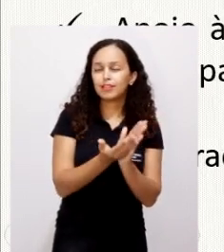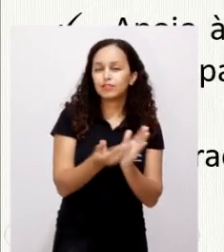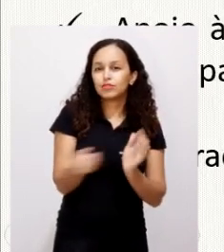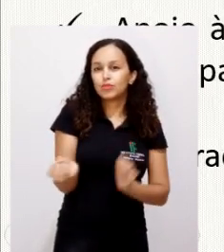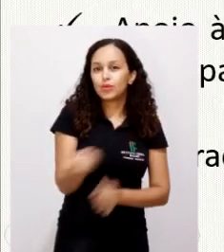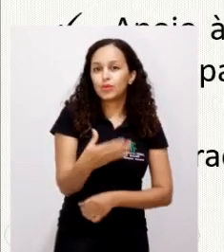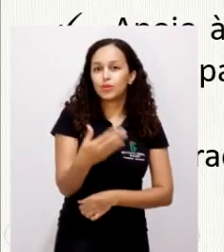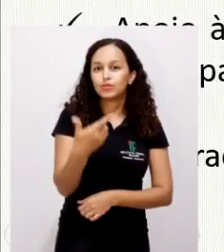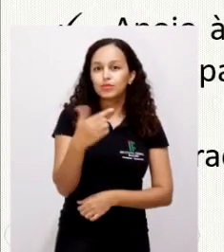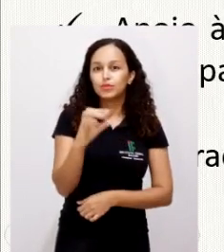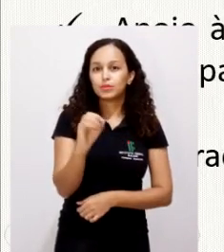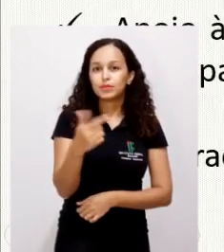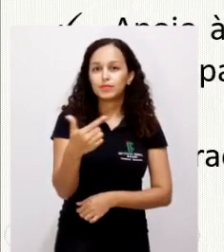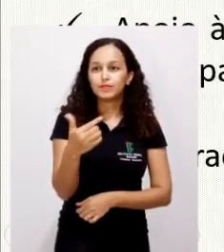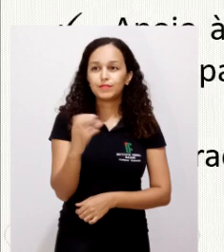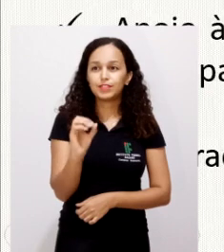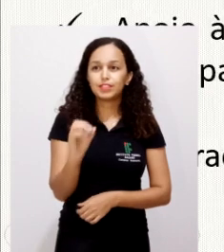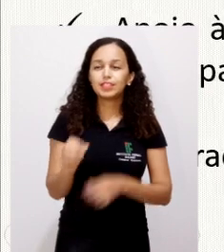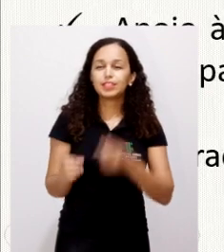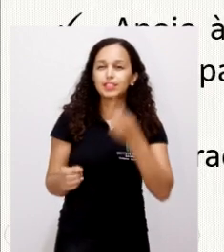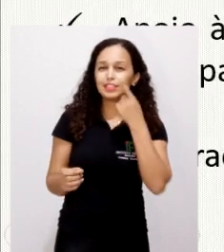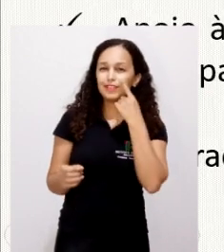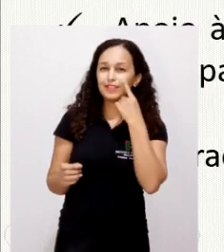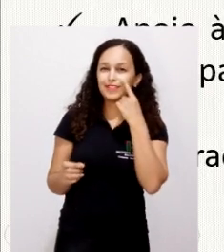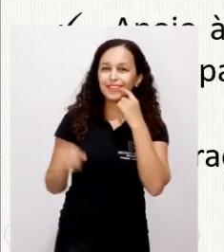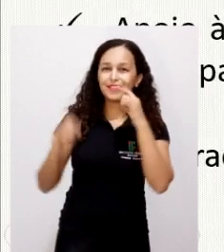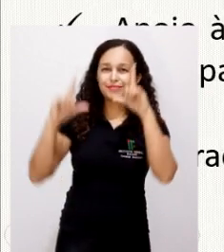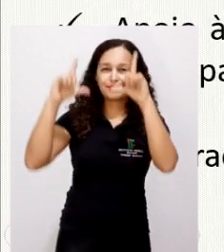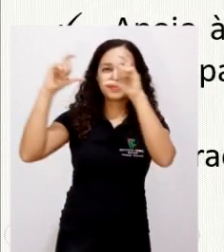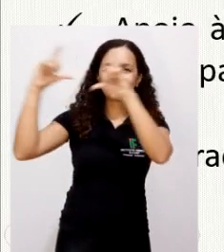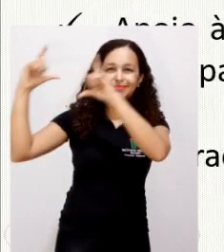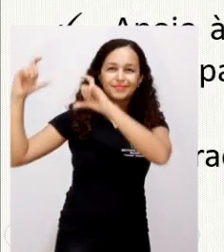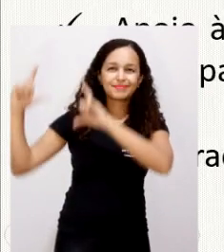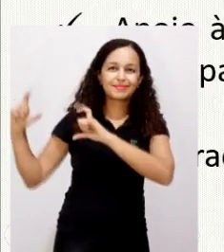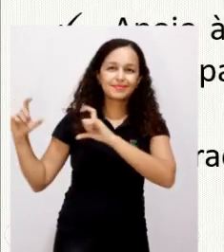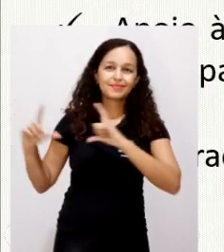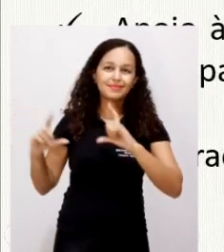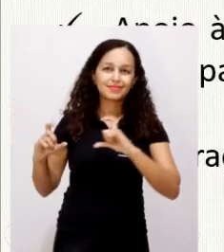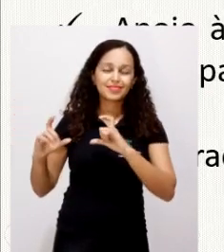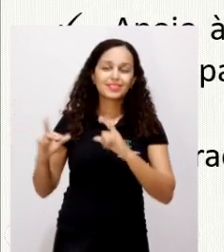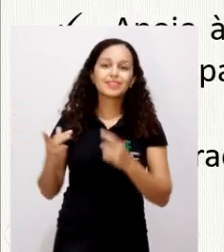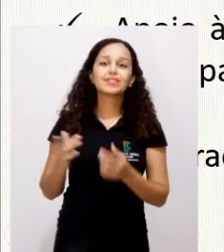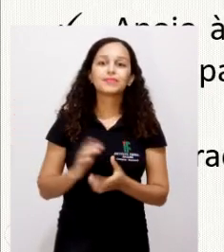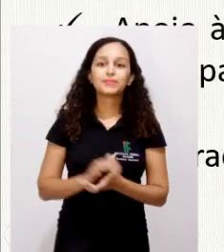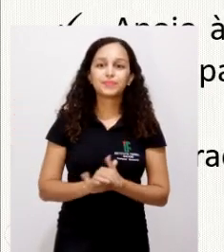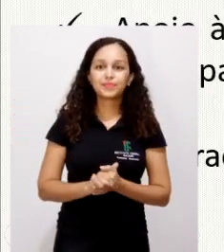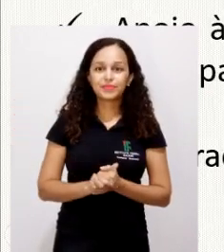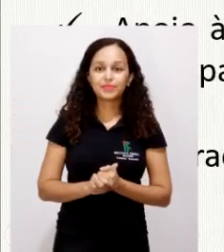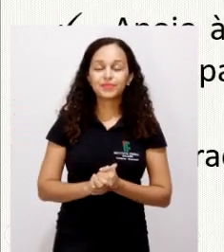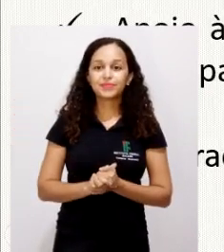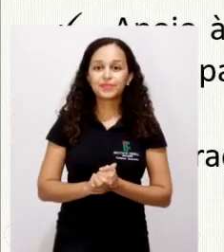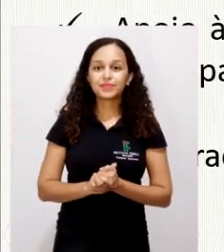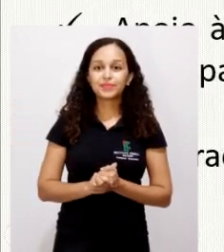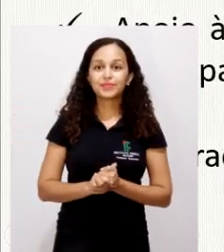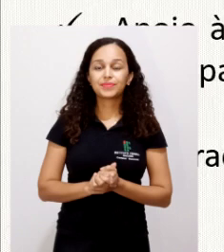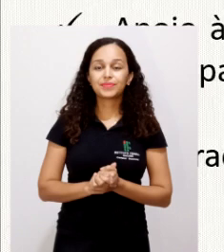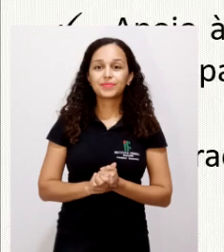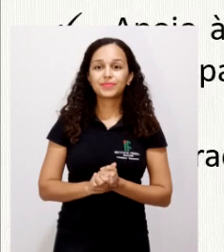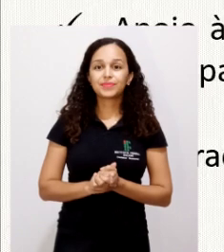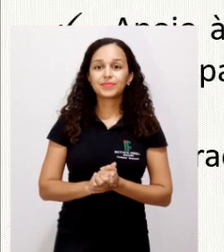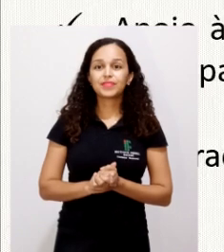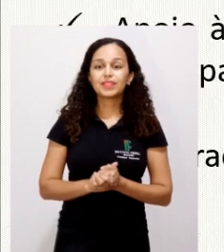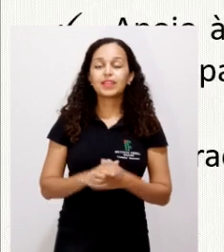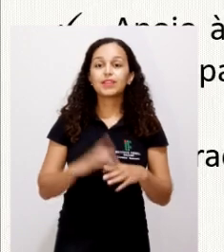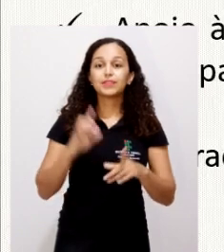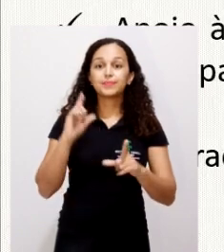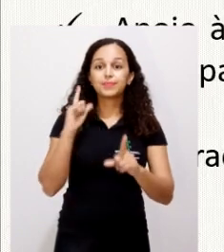Não Convencionais, Plantas Alimentícias Não Convencionais do grupo, né, Rede Punk Bahia, Guia Prático de Punk.